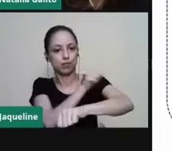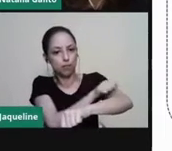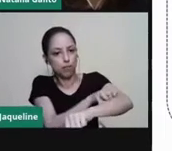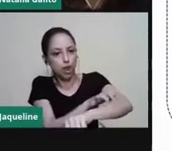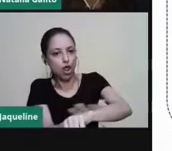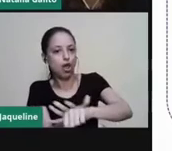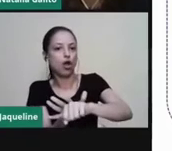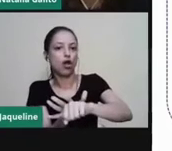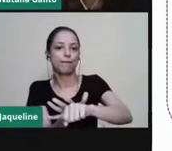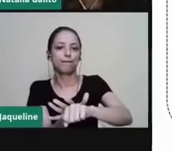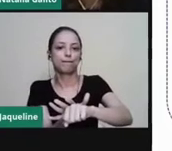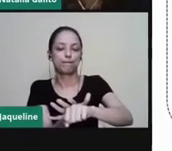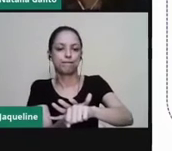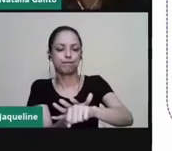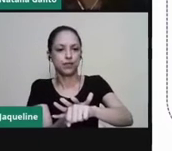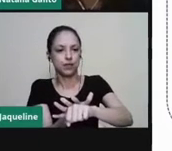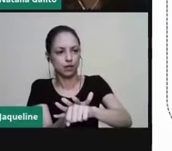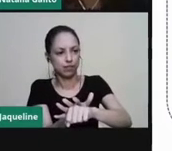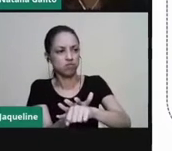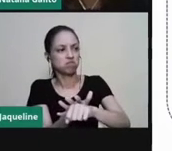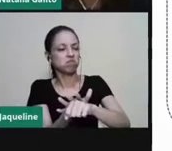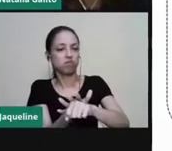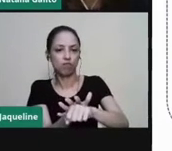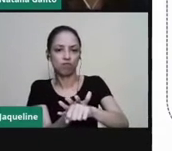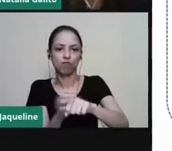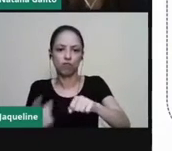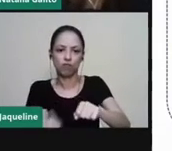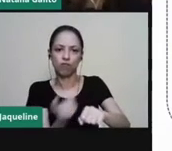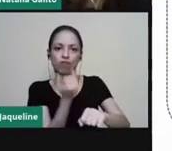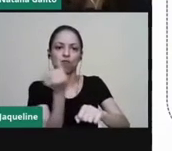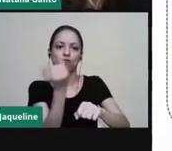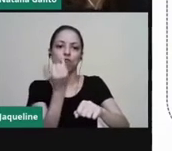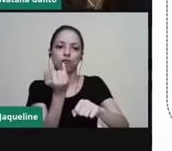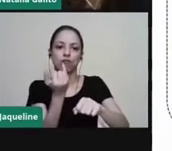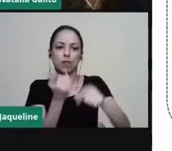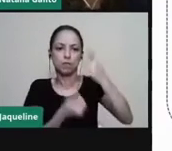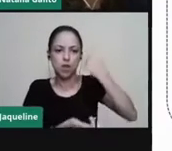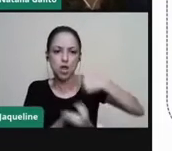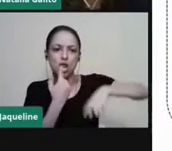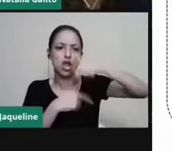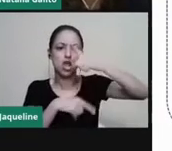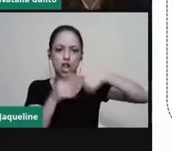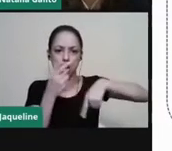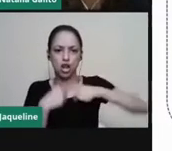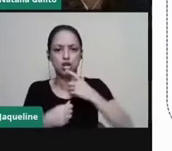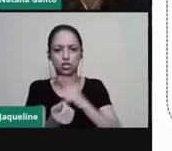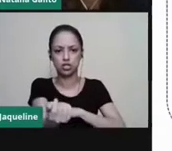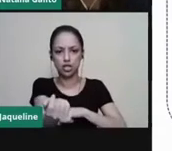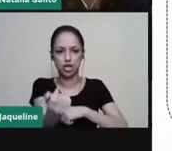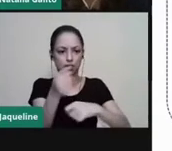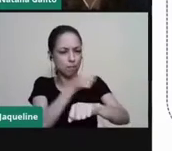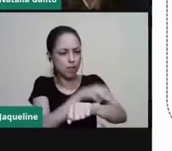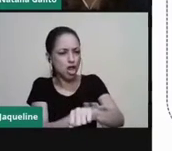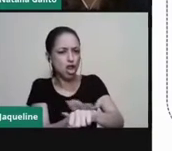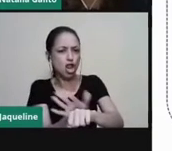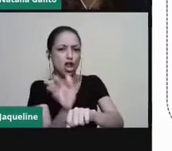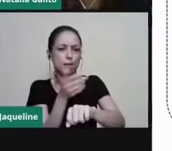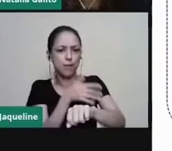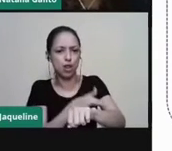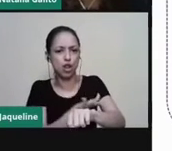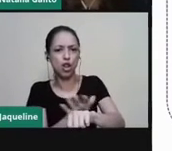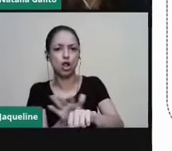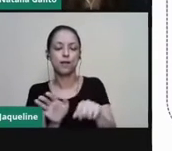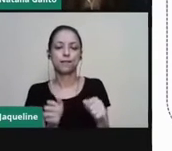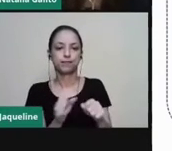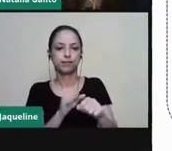observa também um aumento significativo no fluxo sanguíneo, na velocidade, né, e no fluxo sanguíneo do local, e, consequentemente,